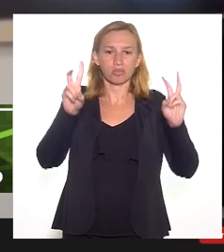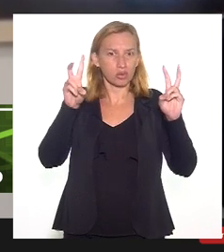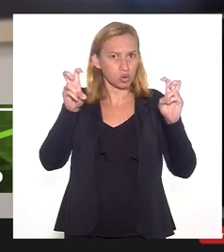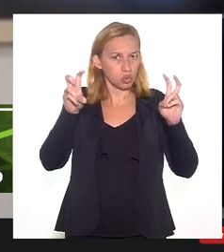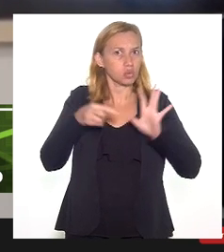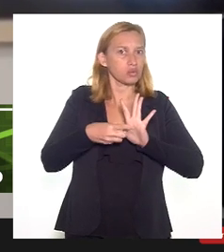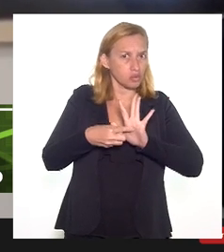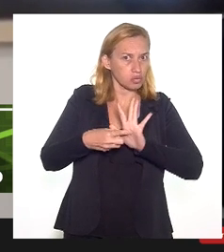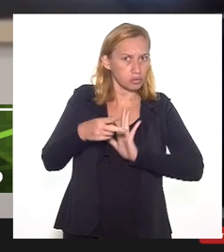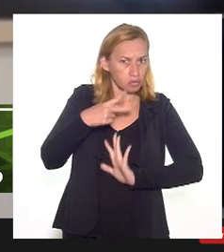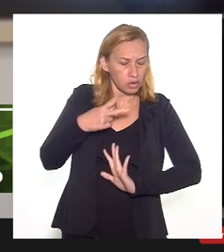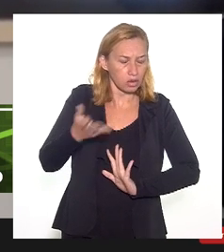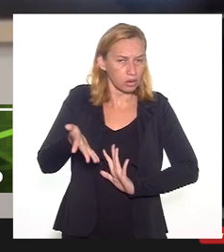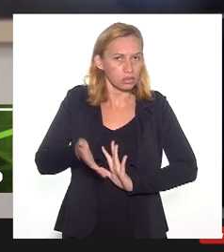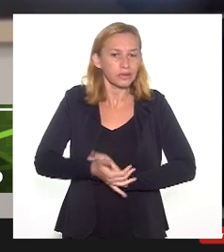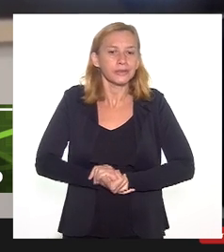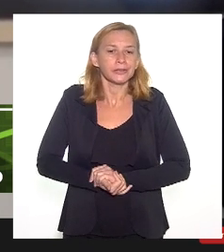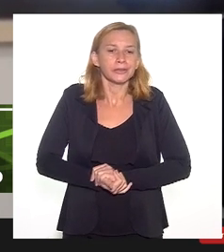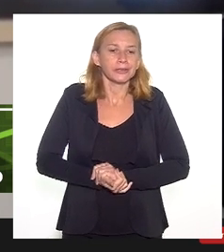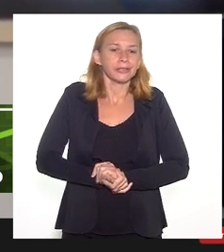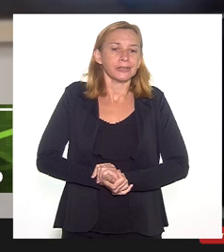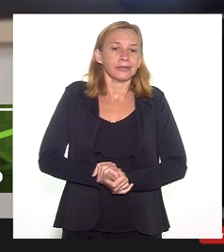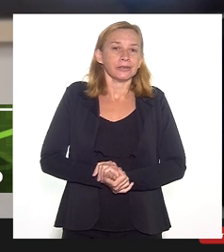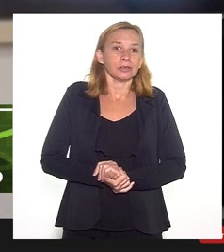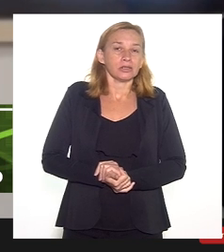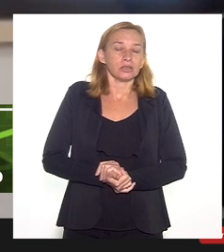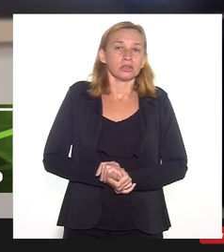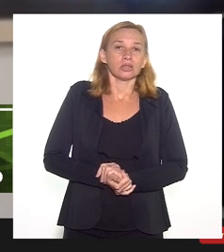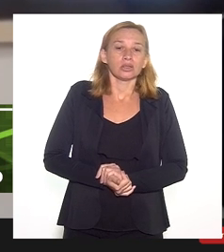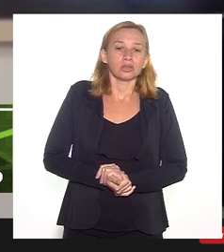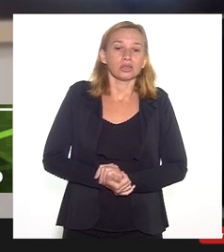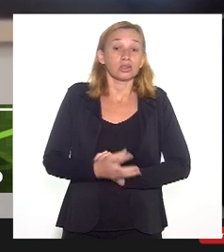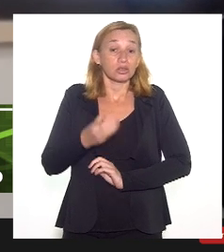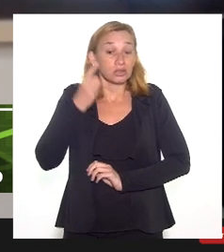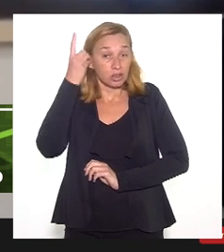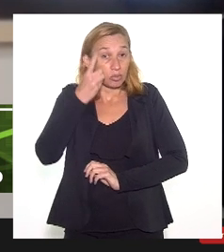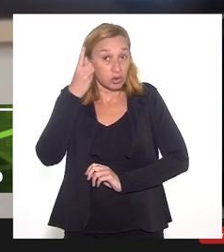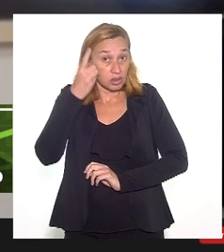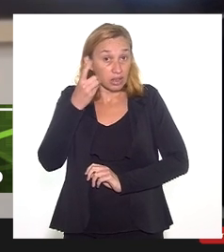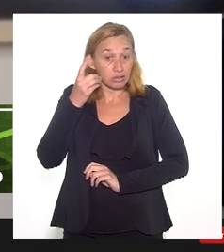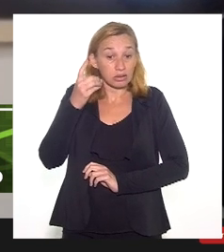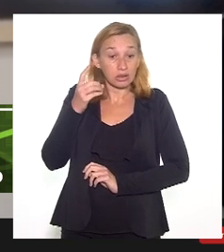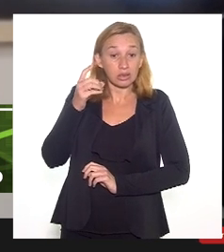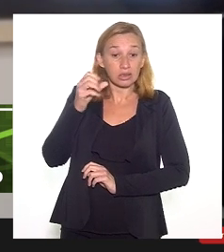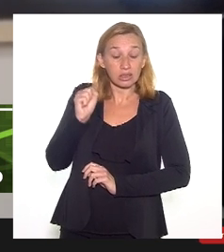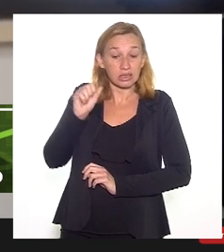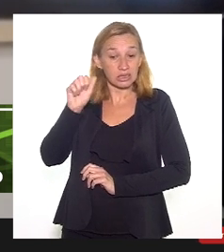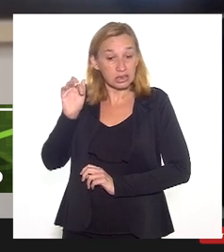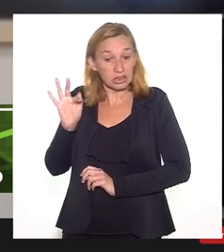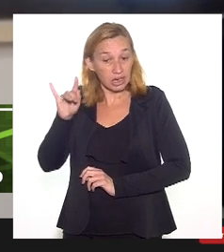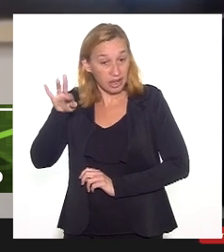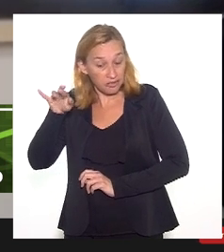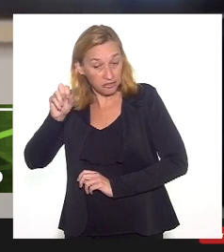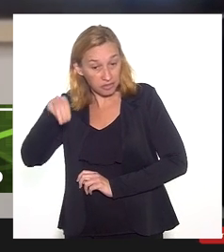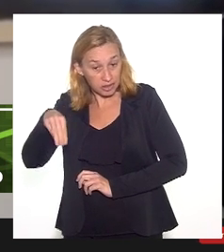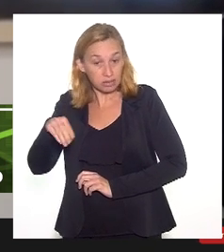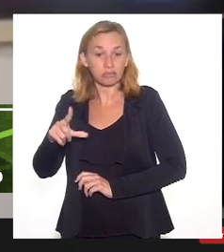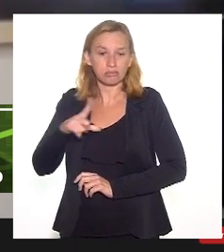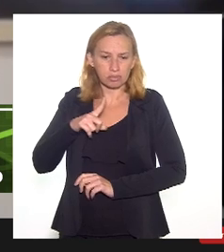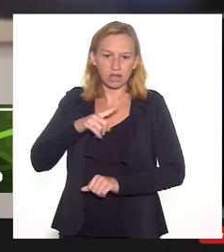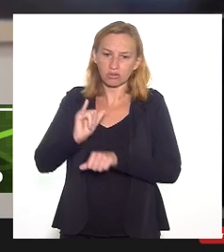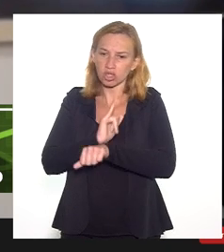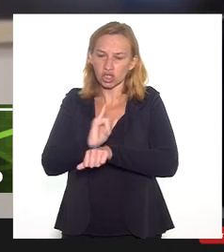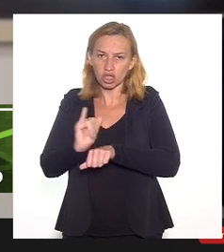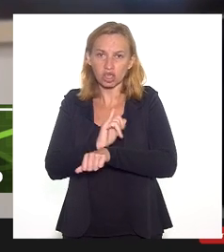são colocadas a partir disso, e como bem colocou aqui o deputado Serafine, existem mecanismos para isso, e nós devemos